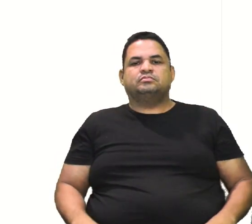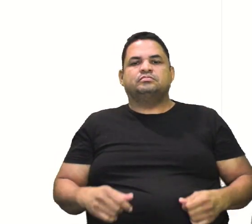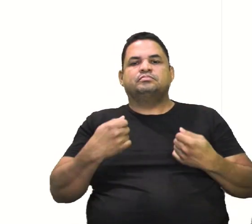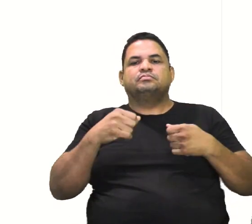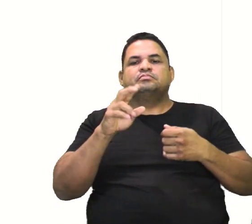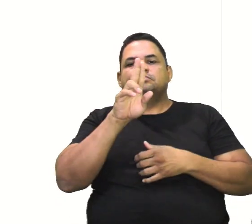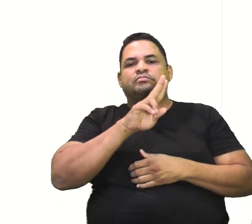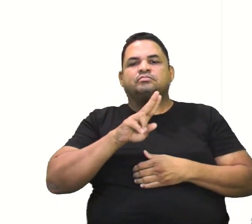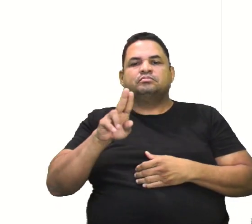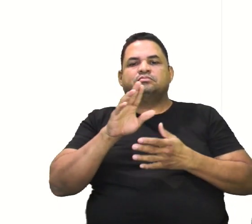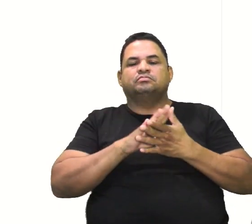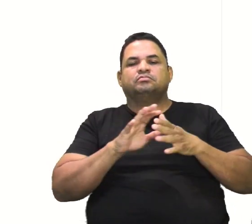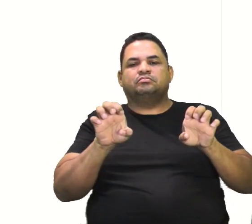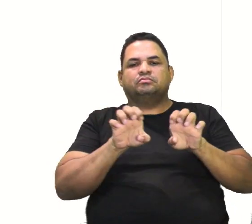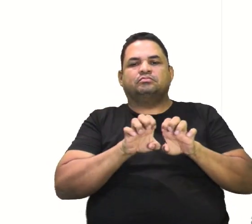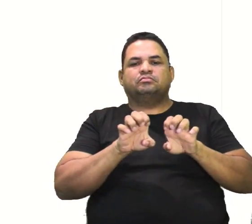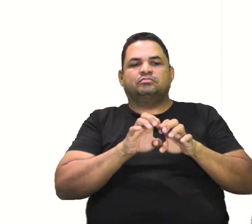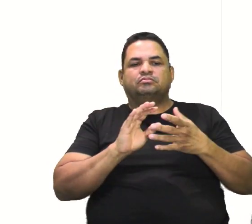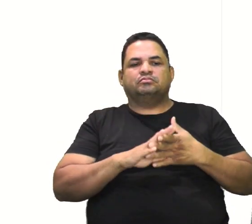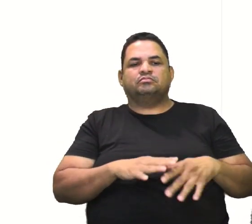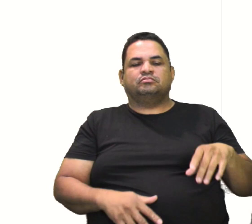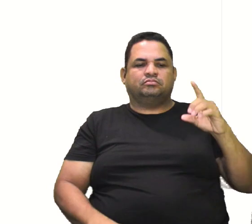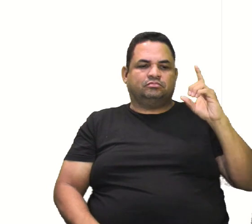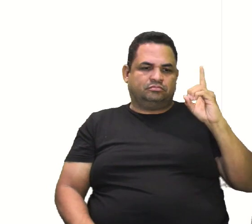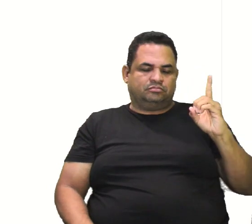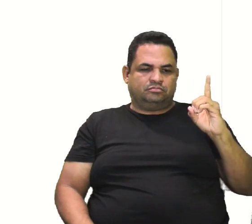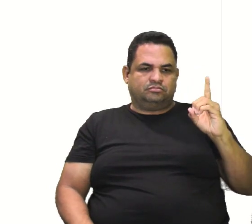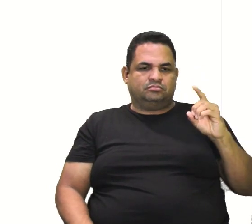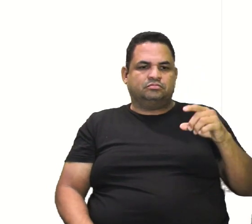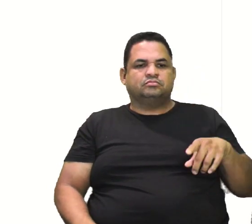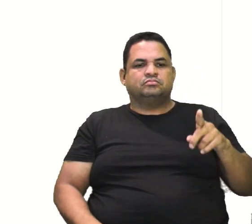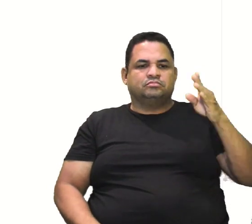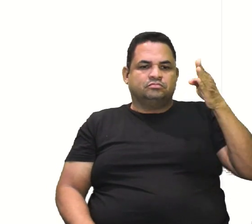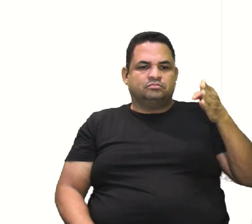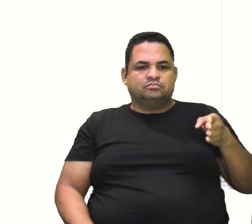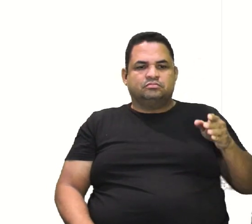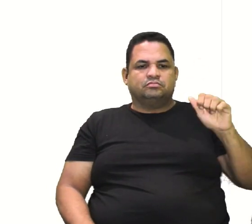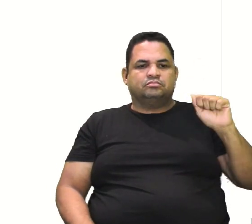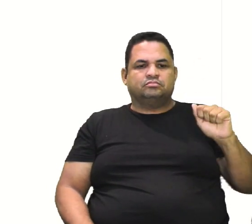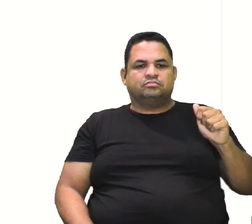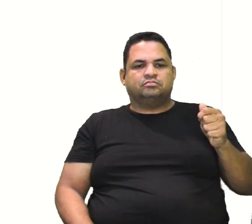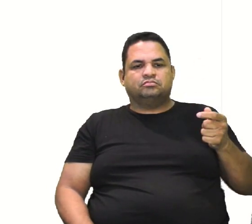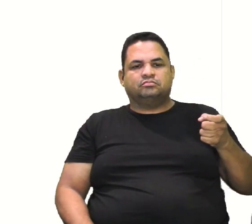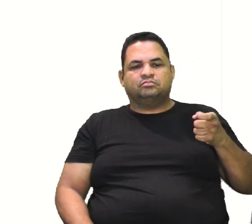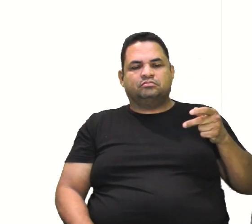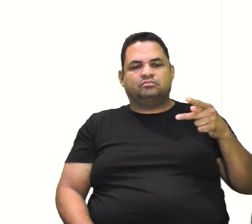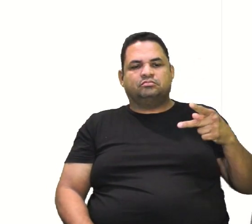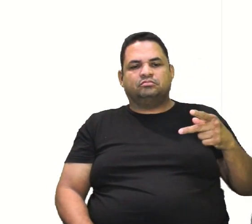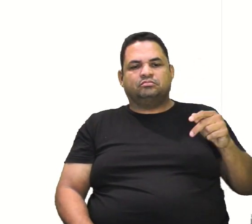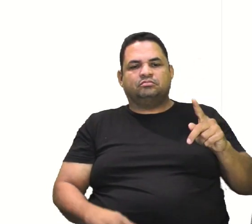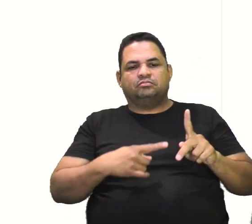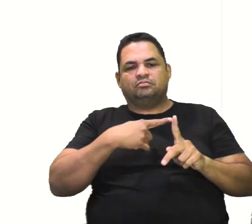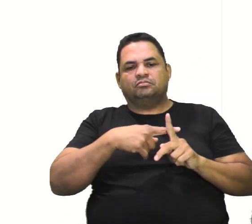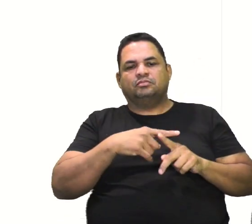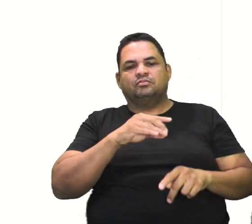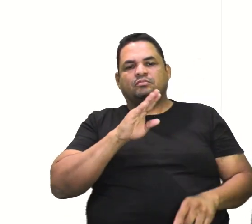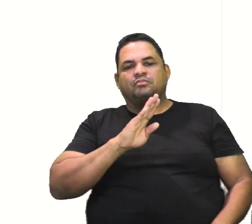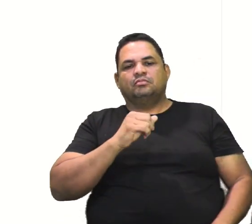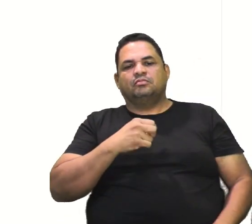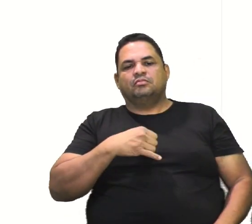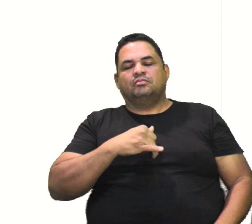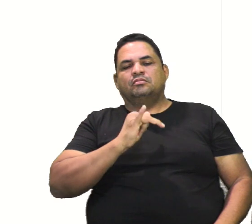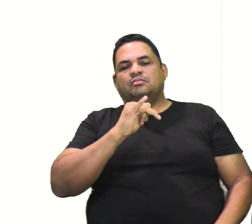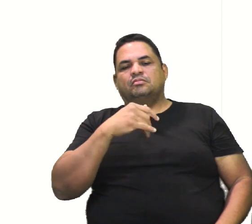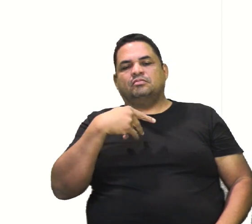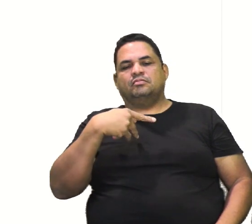vamos ter que aplicar a equação da distância, né? Então, distância vai ser igual ao módulo de AX do ponto mais BY